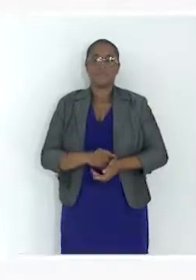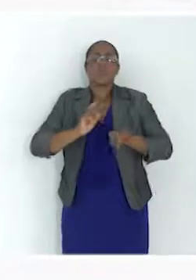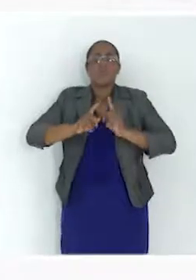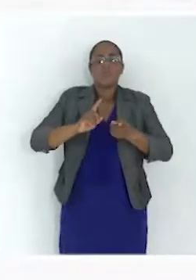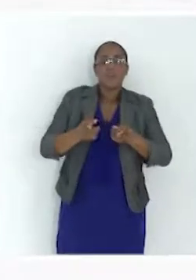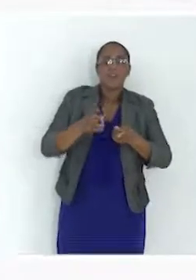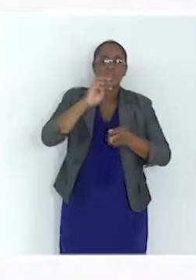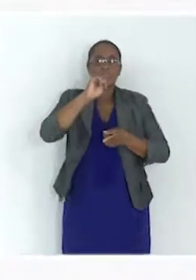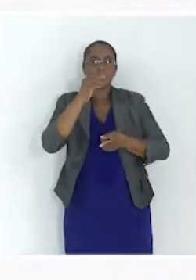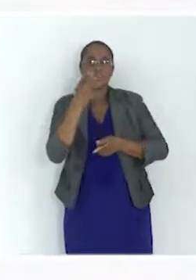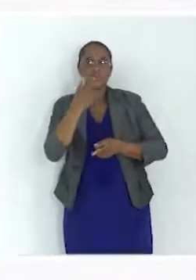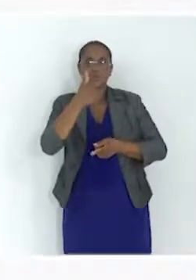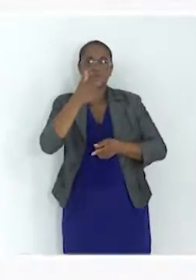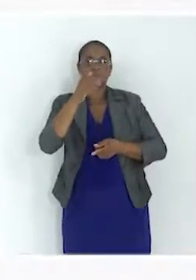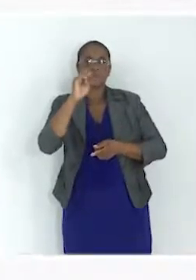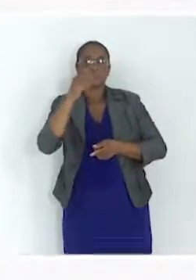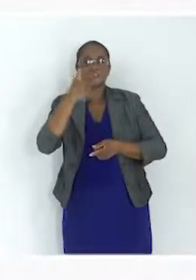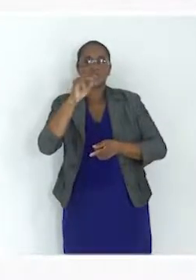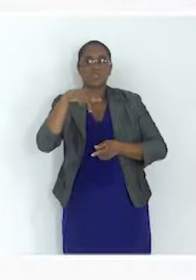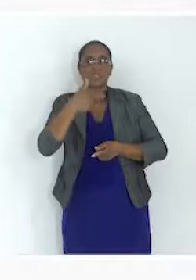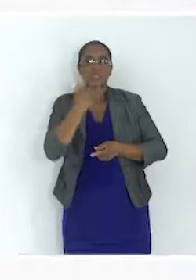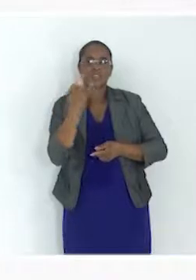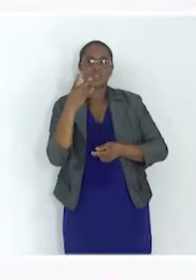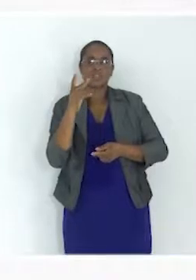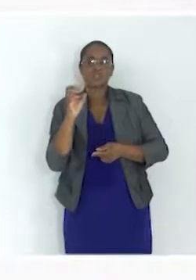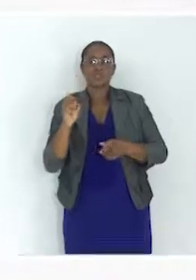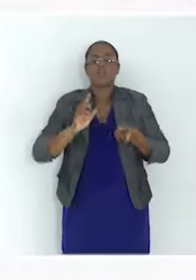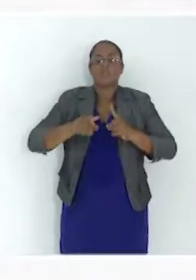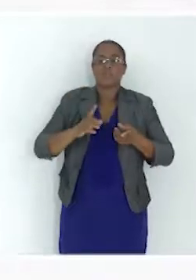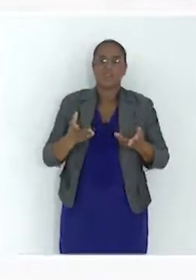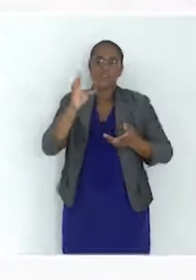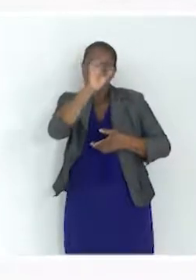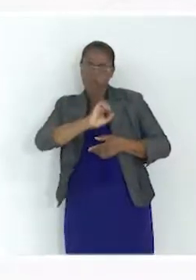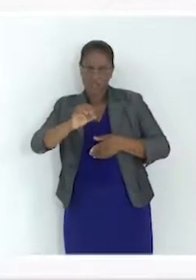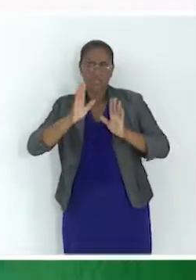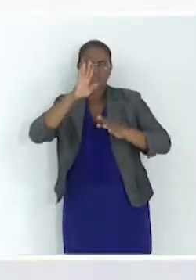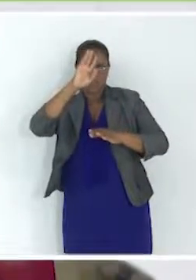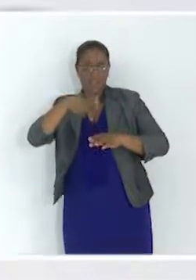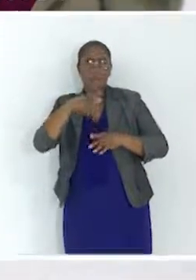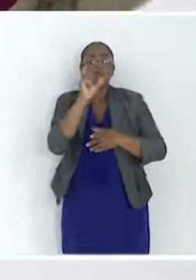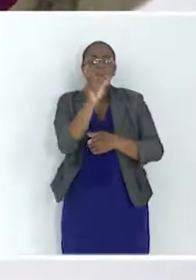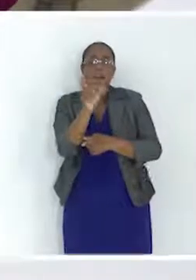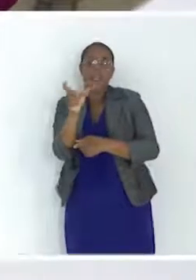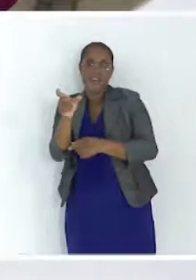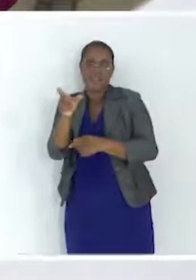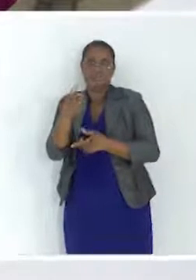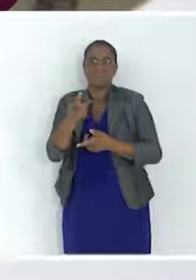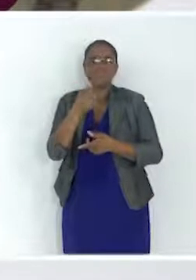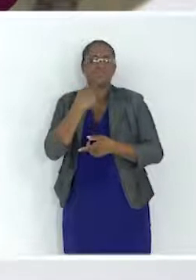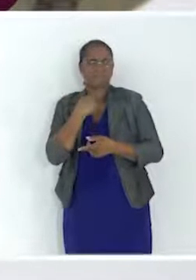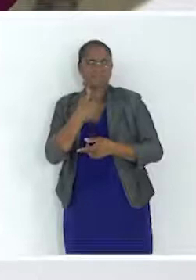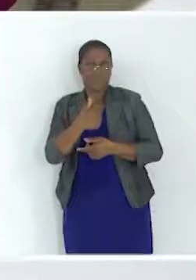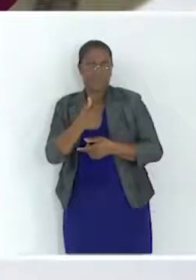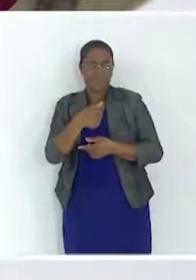O que são substantivos? Vocês já sabem. São palavras. Muito bem, então vamos ver. Substantivos são